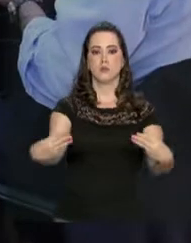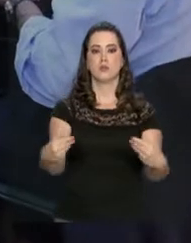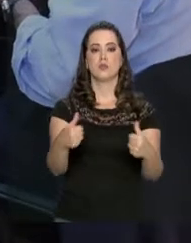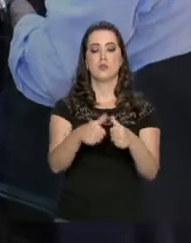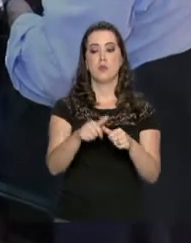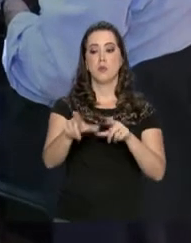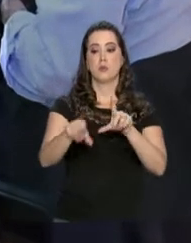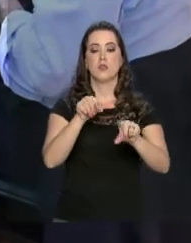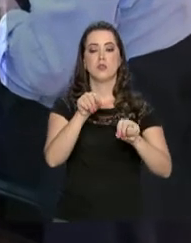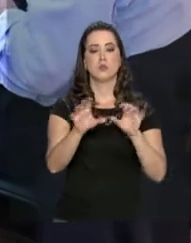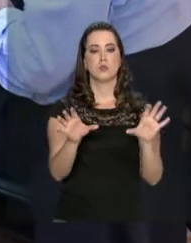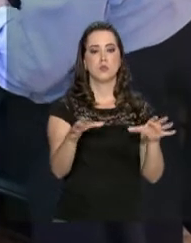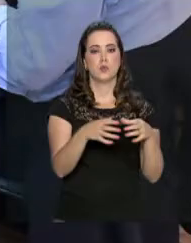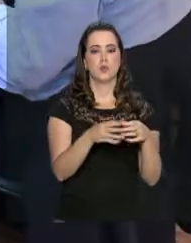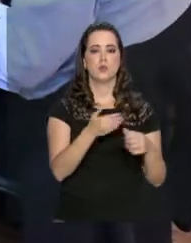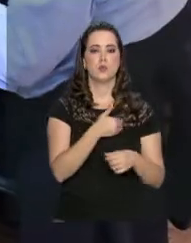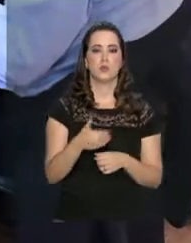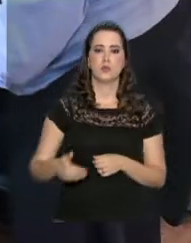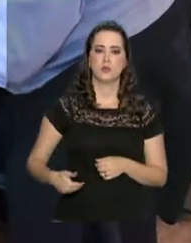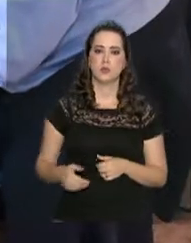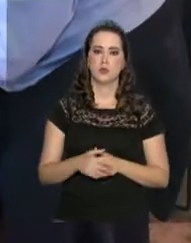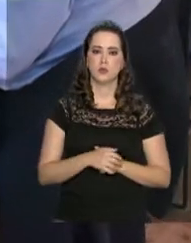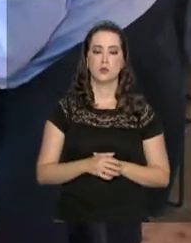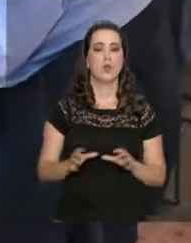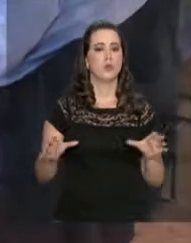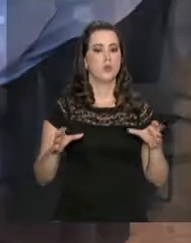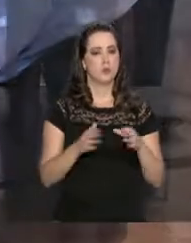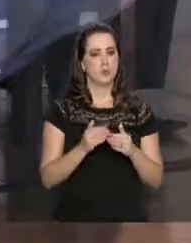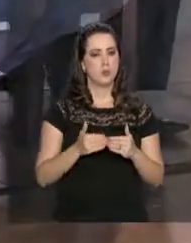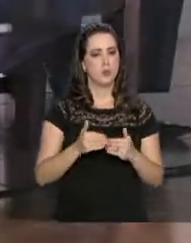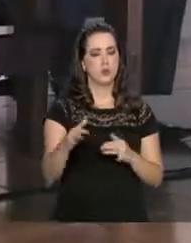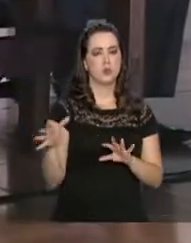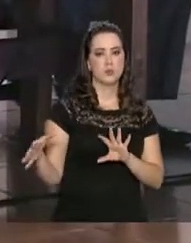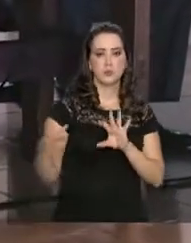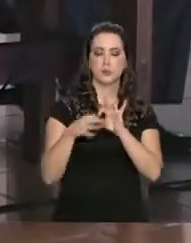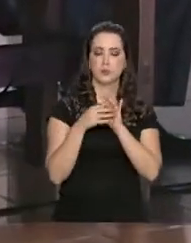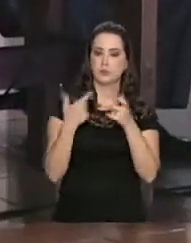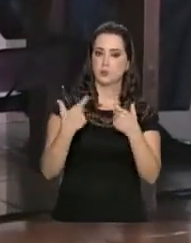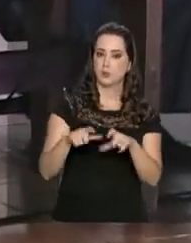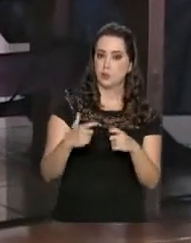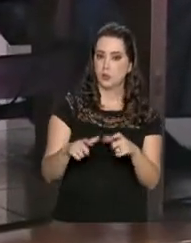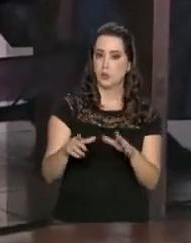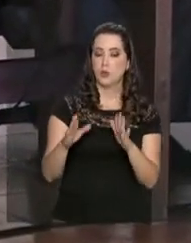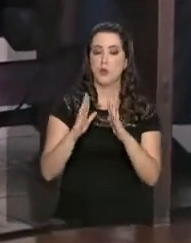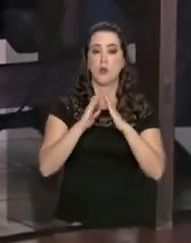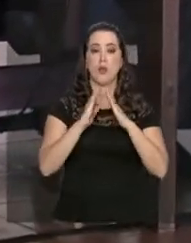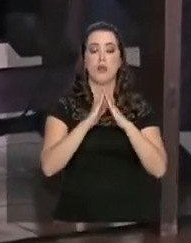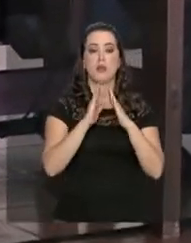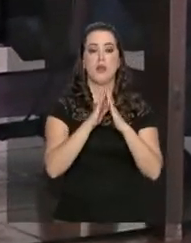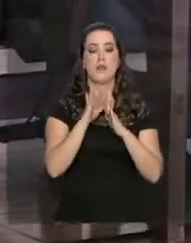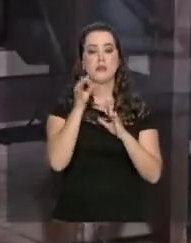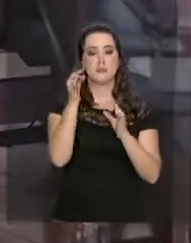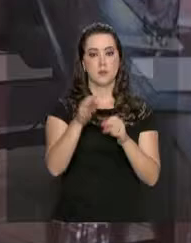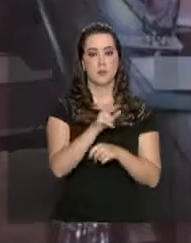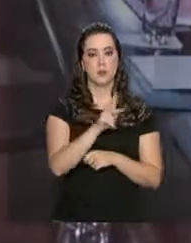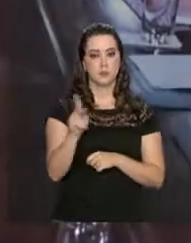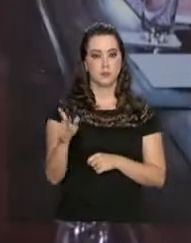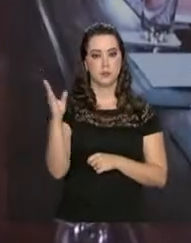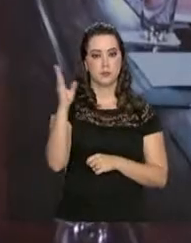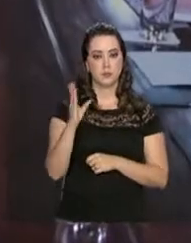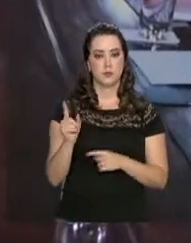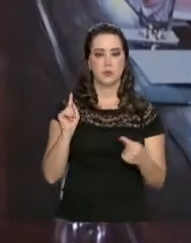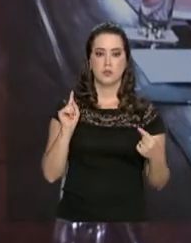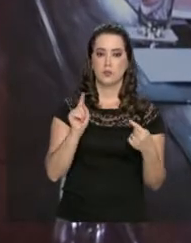ministros escolhidos para compor o seu governo. O grupo continua reunido na Granja do Torto, uma das residências oficiais do